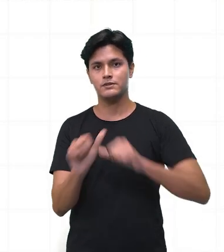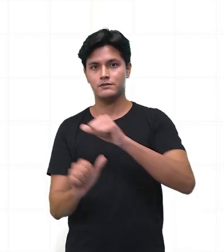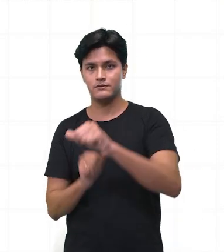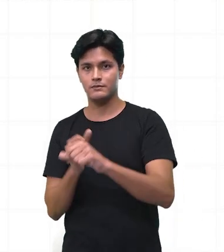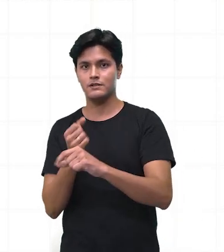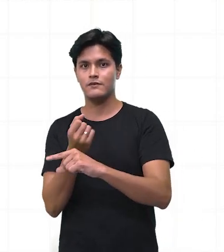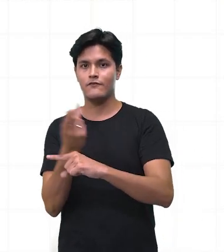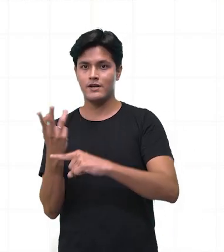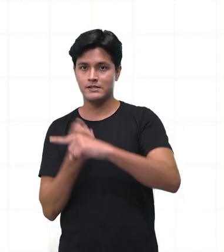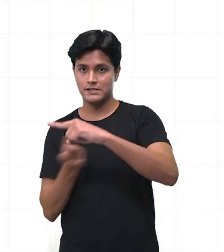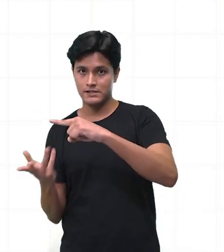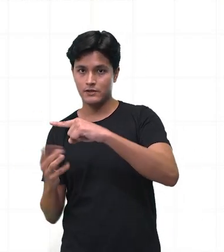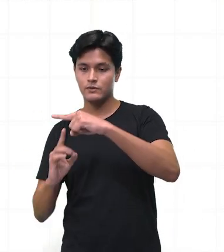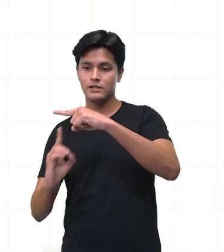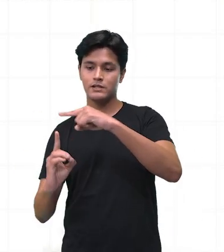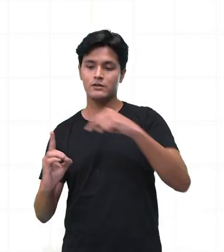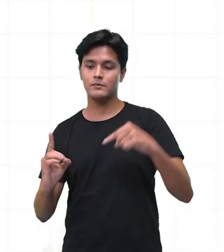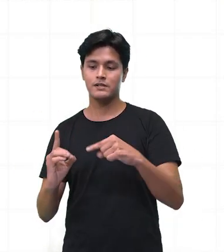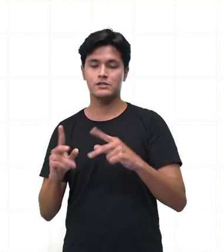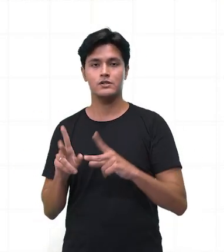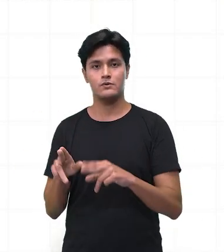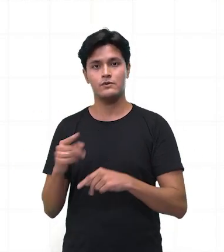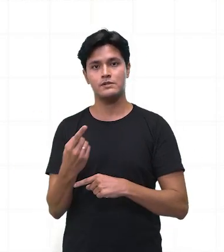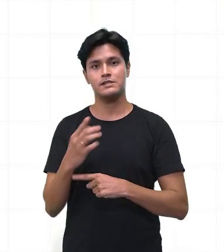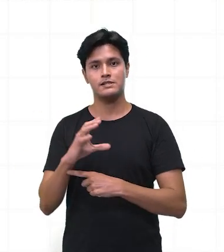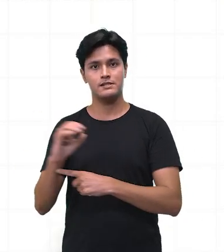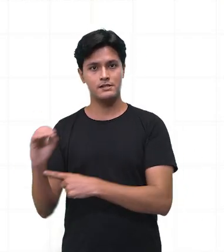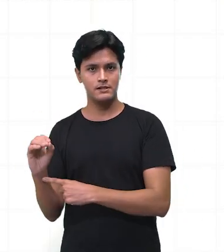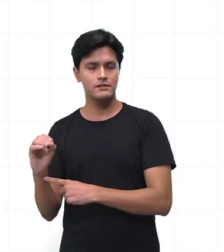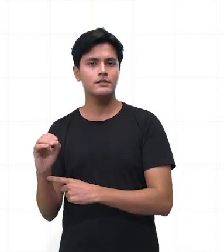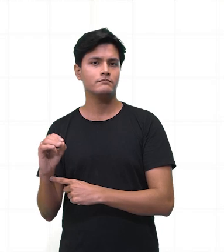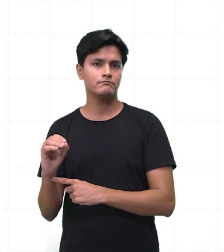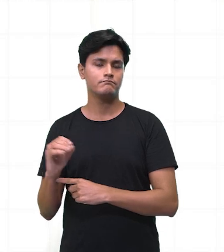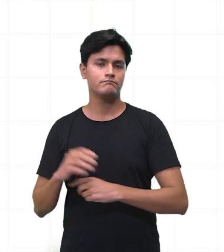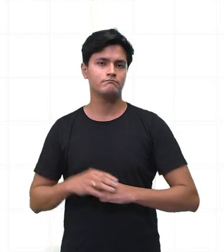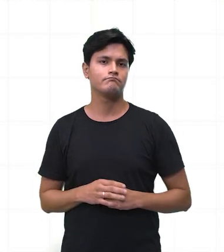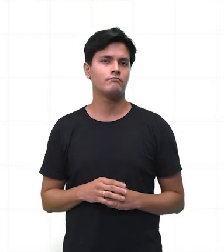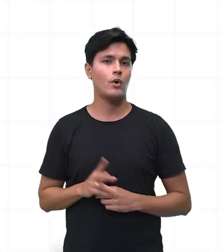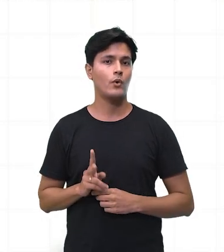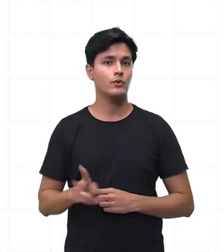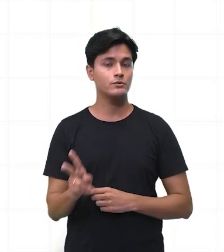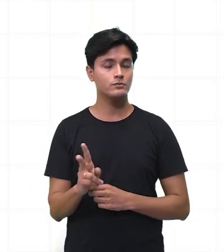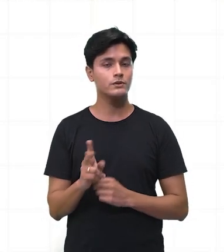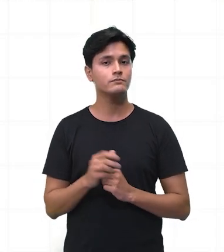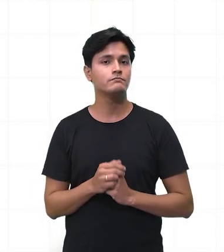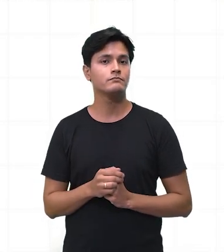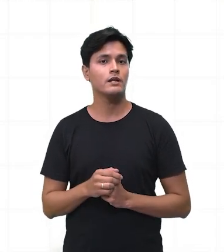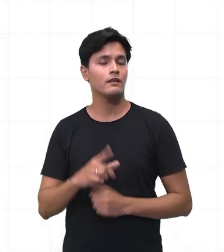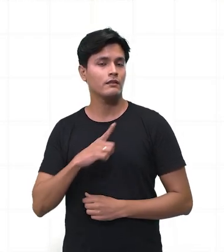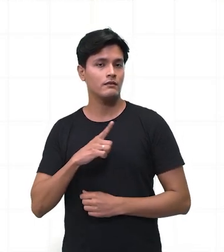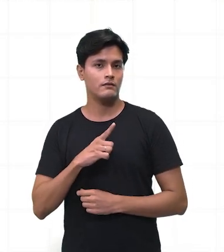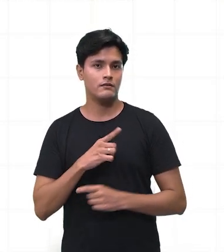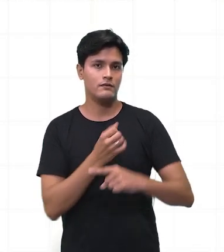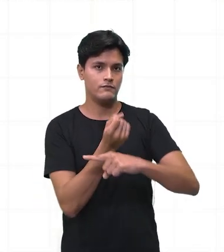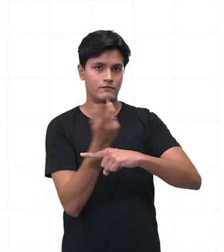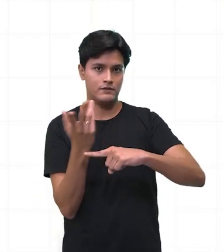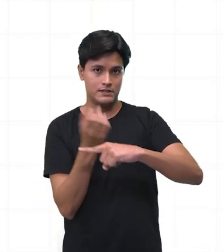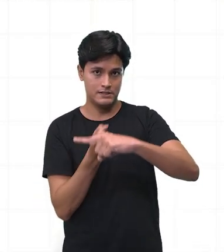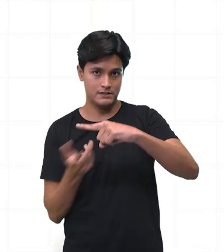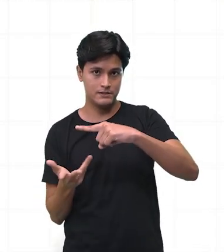100. Continuando na mesma ideia, já que eu tenho uma fração, então eu posso